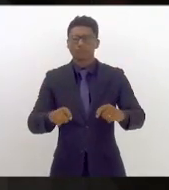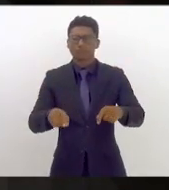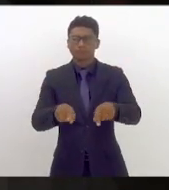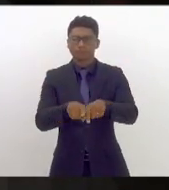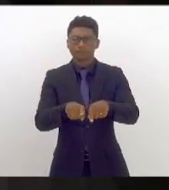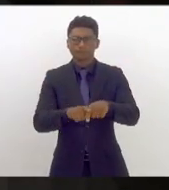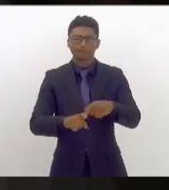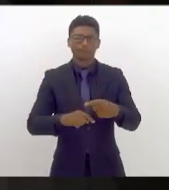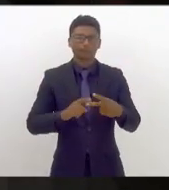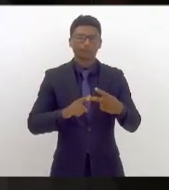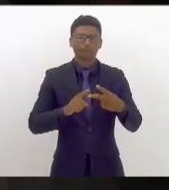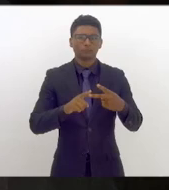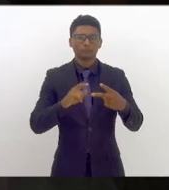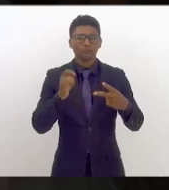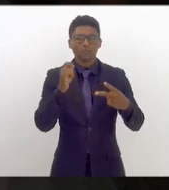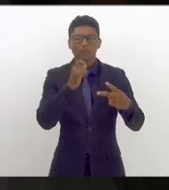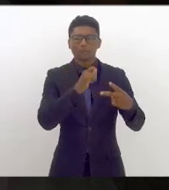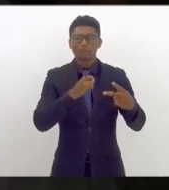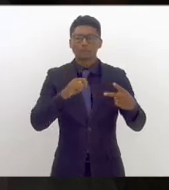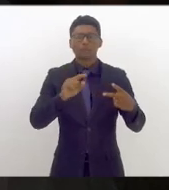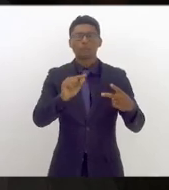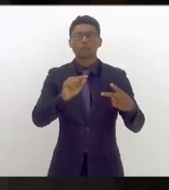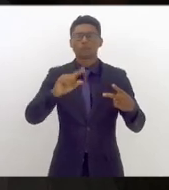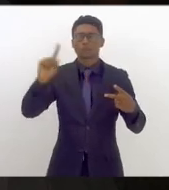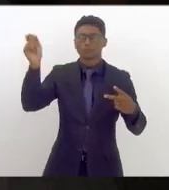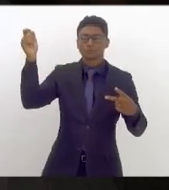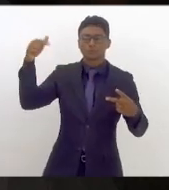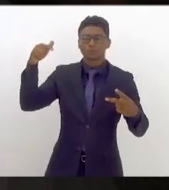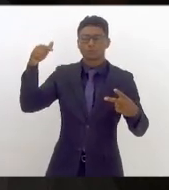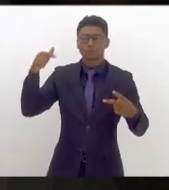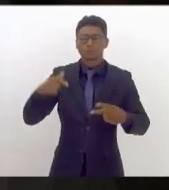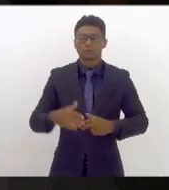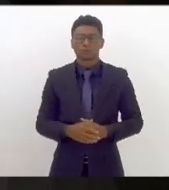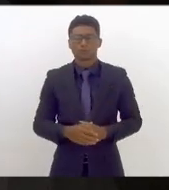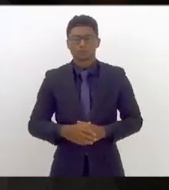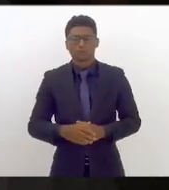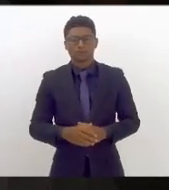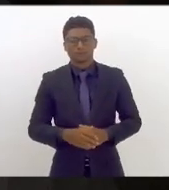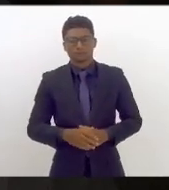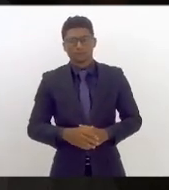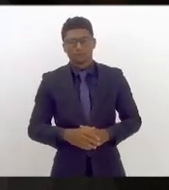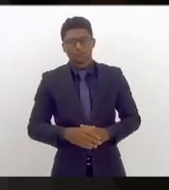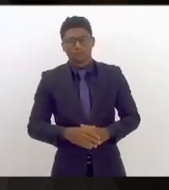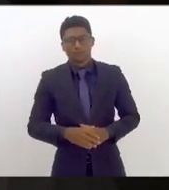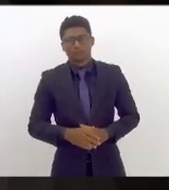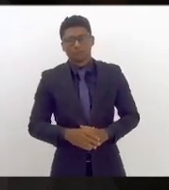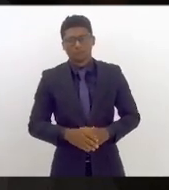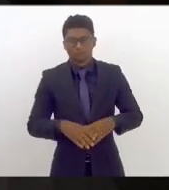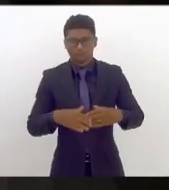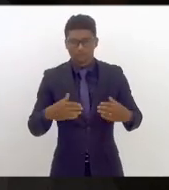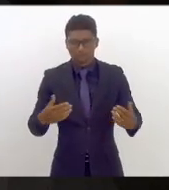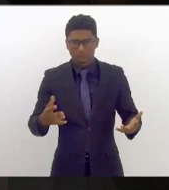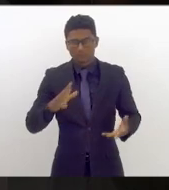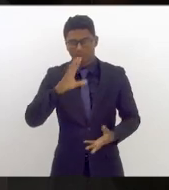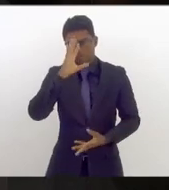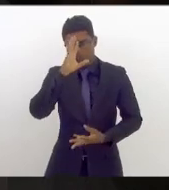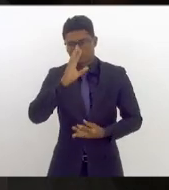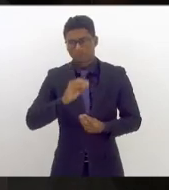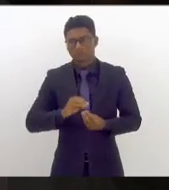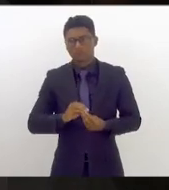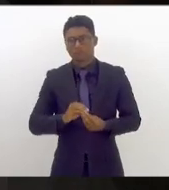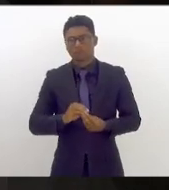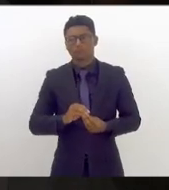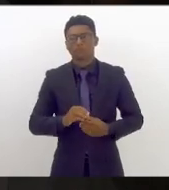potencial da energia solar. Então, eu queria só, com isso, senhora presidente, concluir aqui a